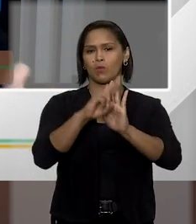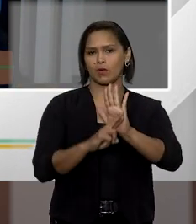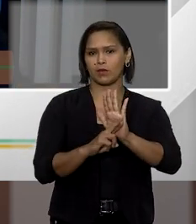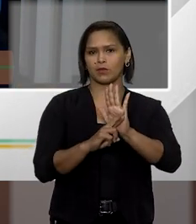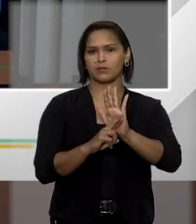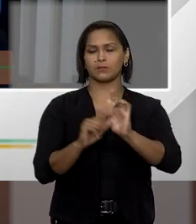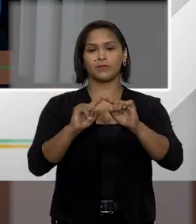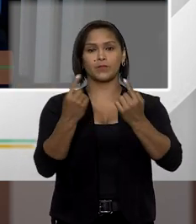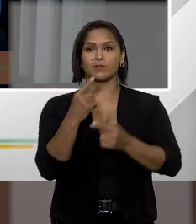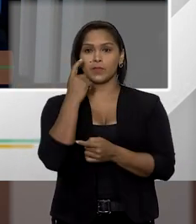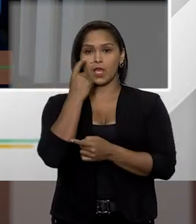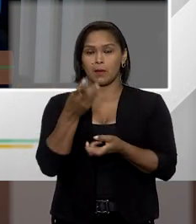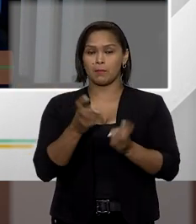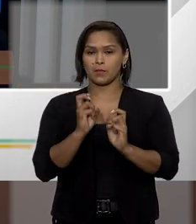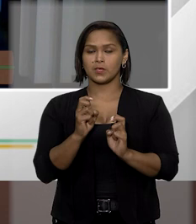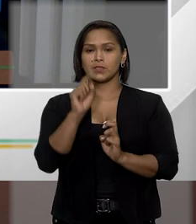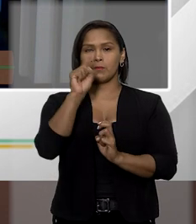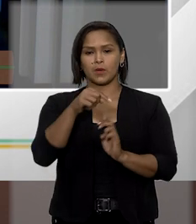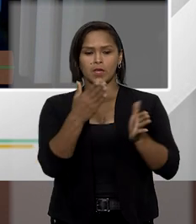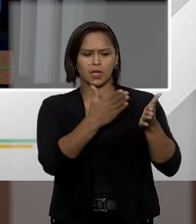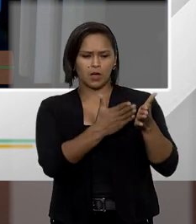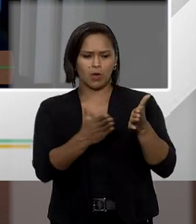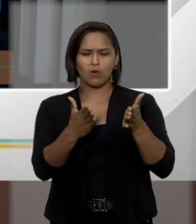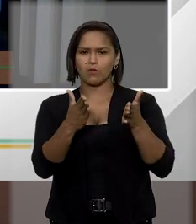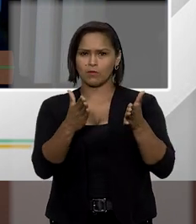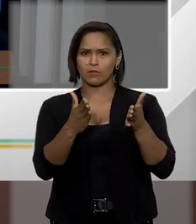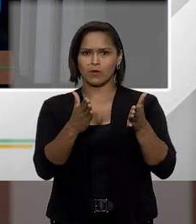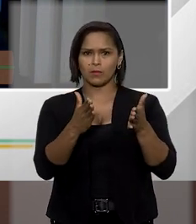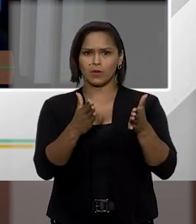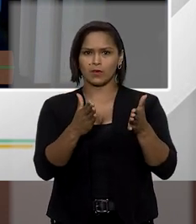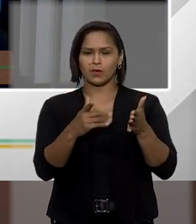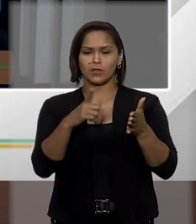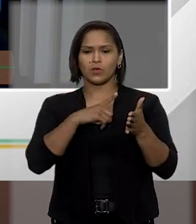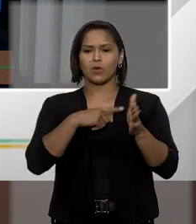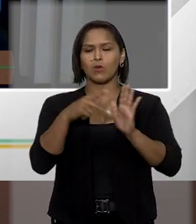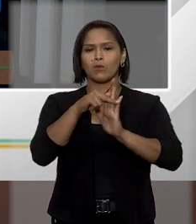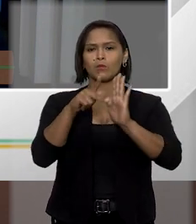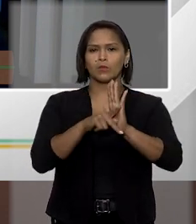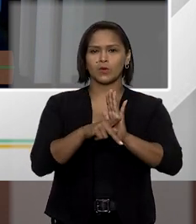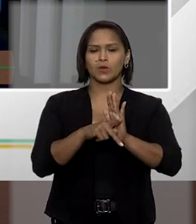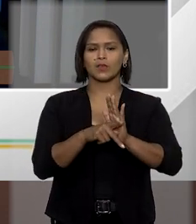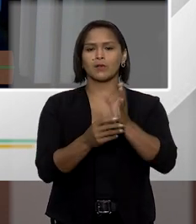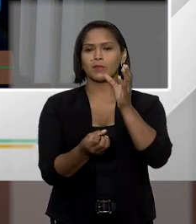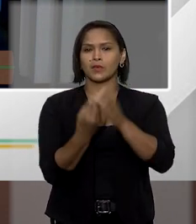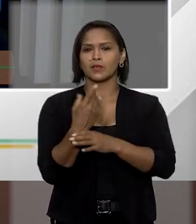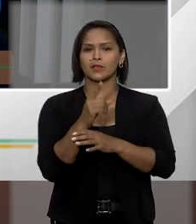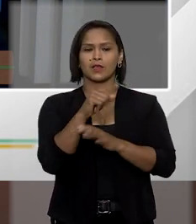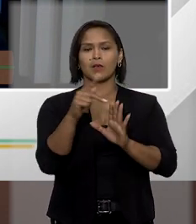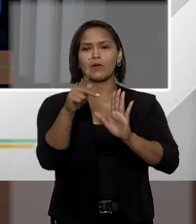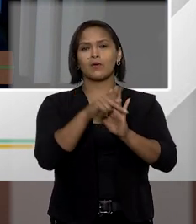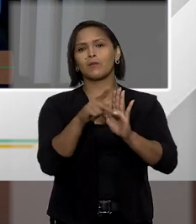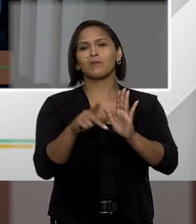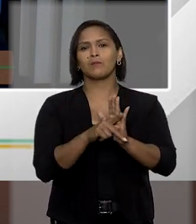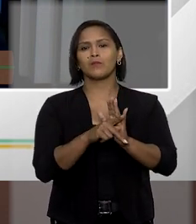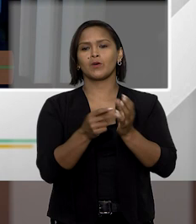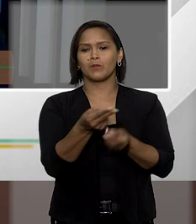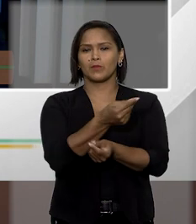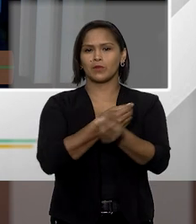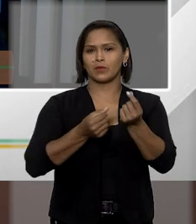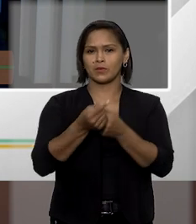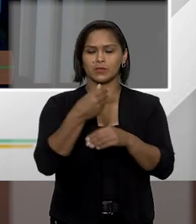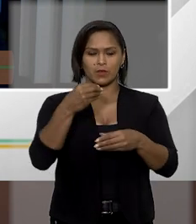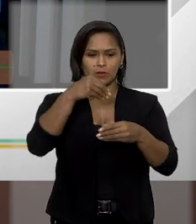cláusulas. Então é interessante perceber que, em um determinado momento, o programa de integridade nasce no próprio ambiente